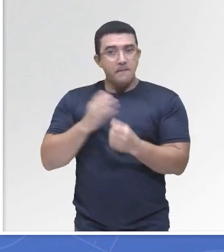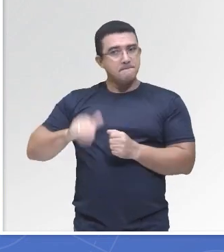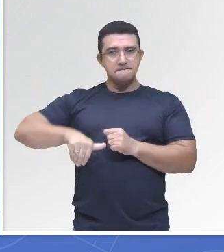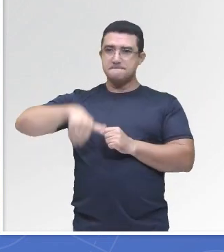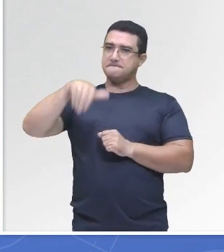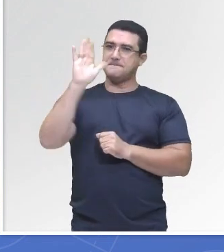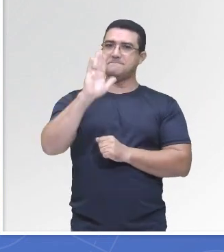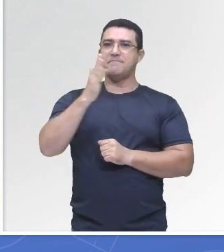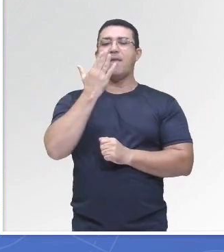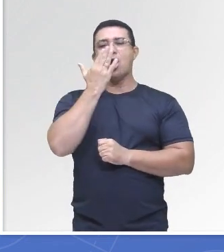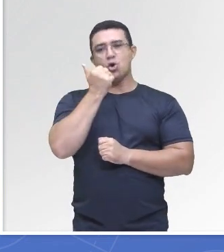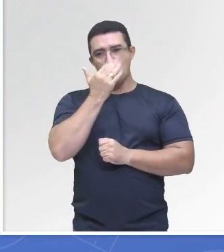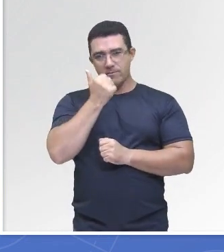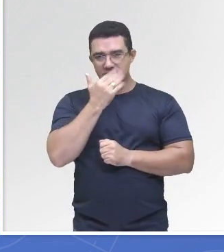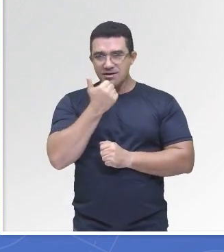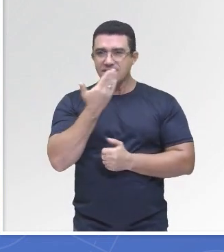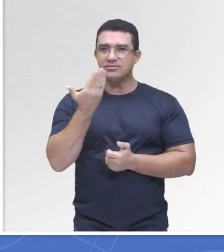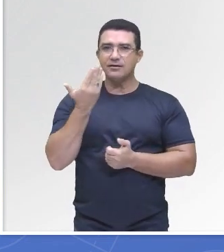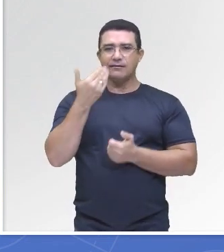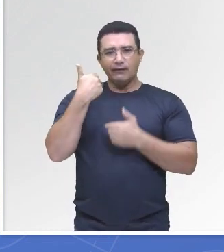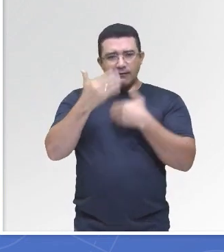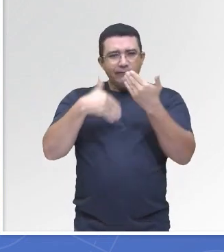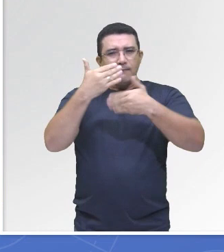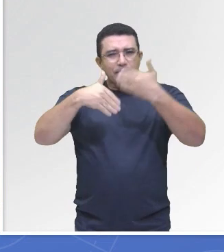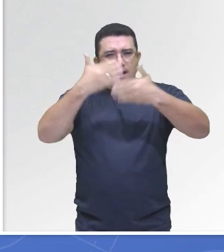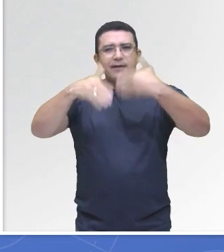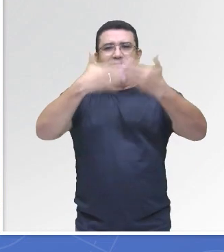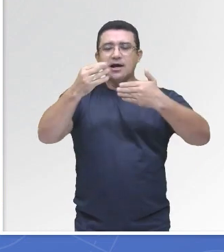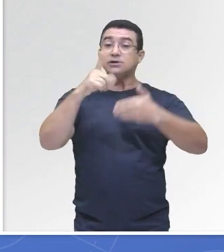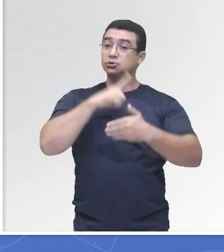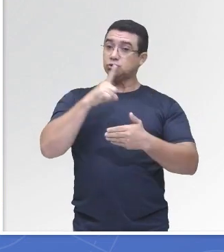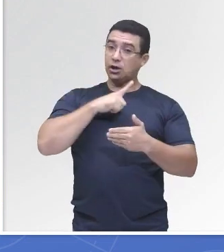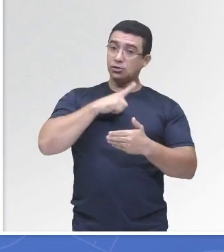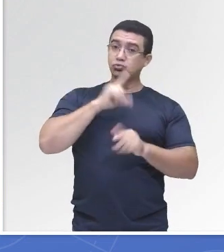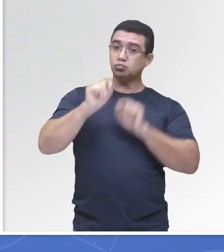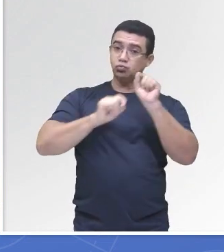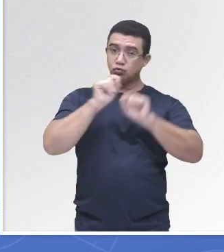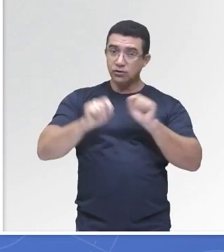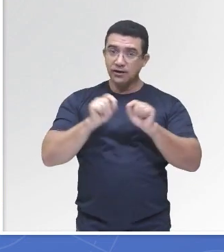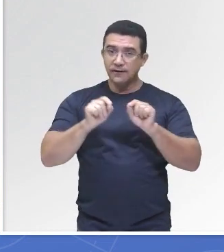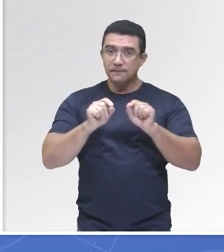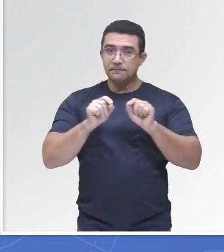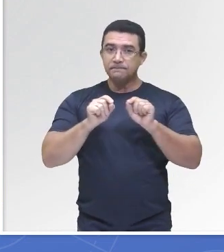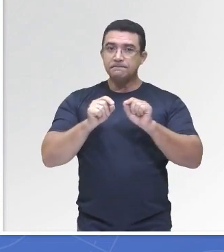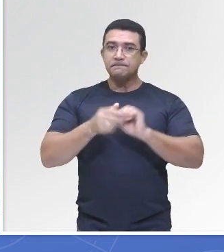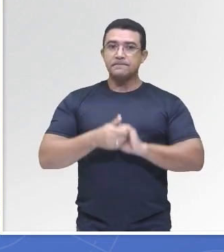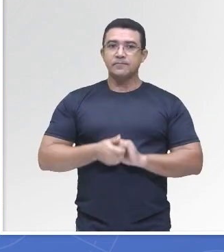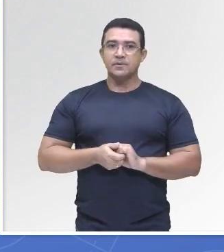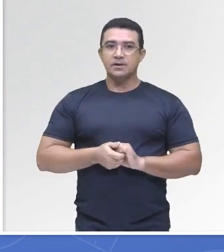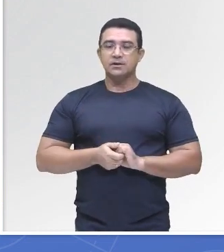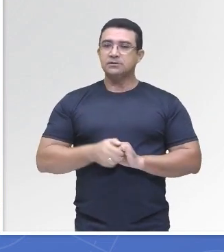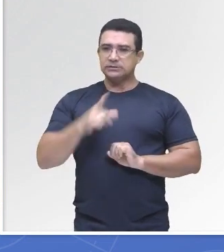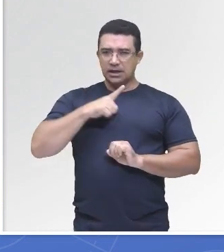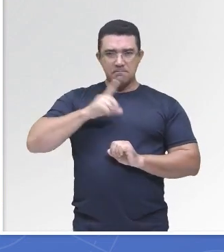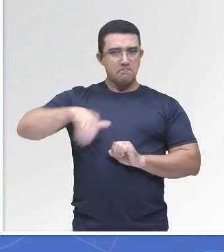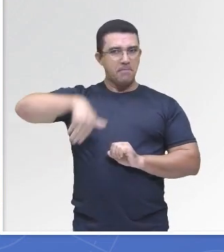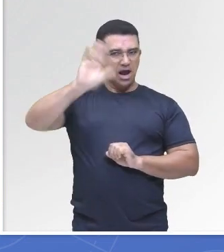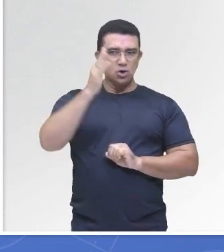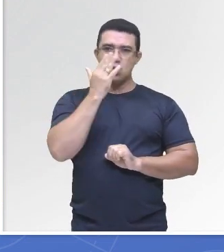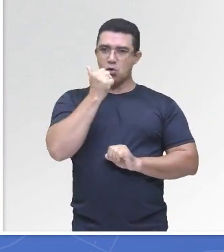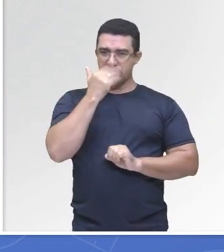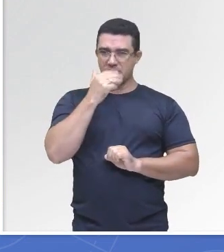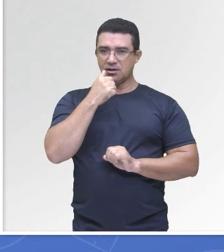e nesse processo aí de produção a gente vai ter o chamado excedente. É mais comida do que ele